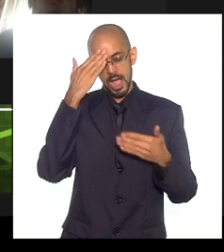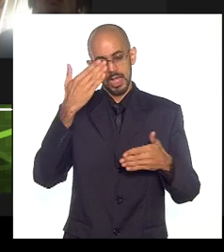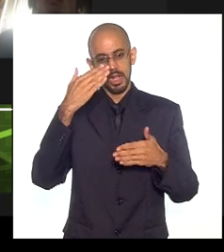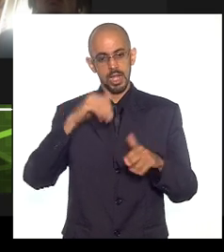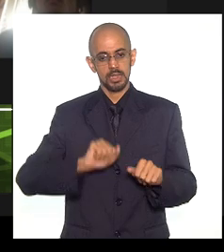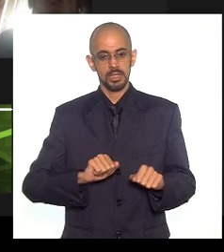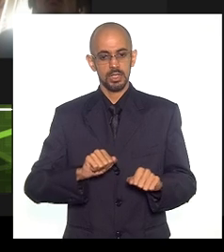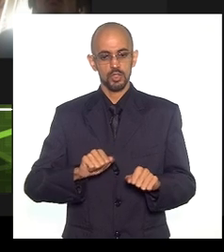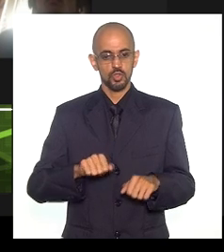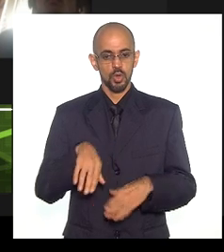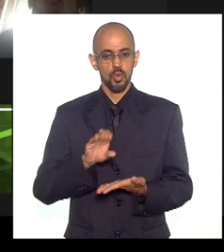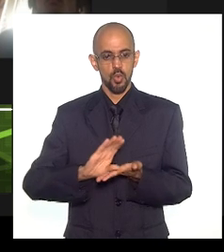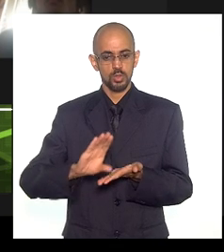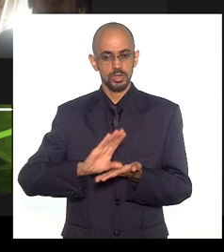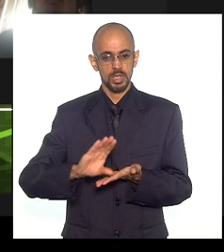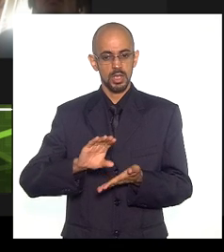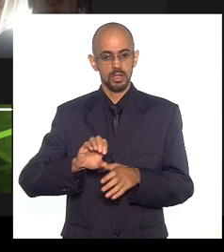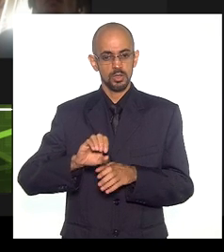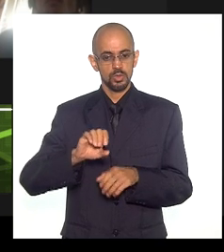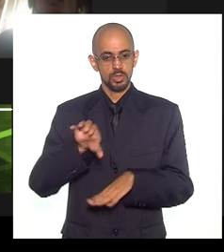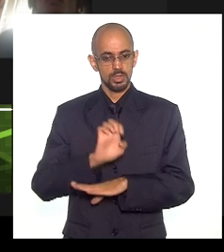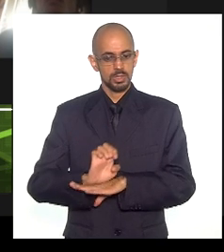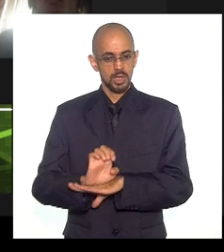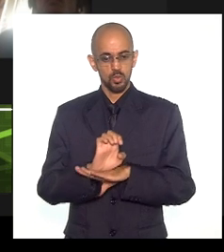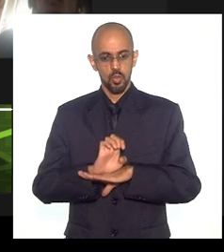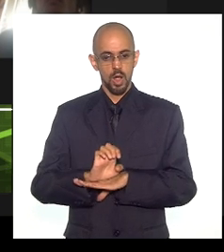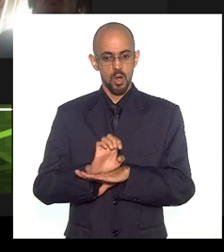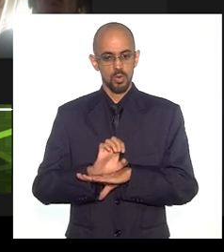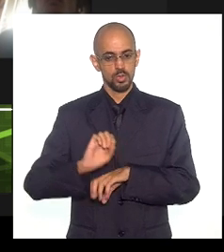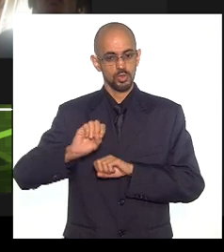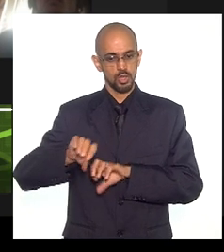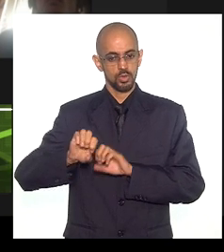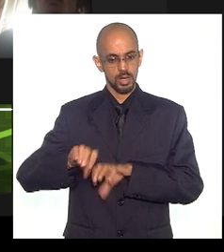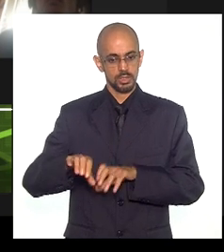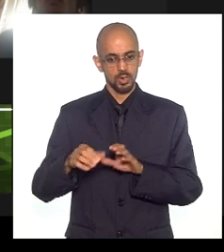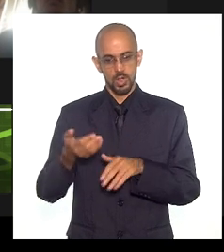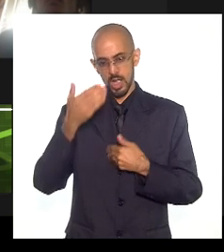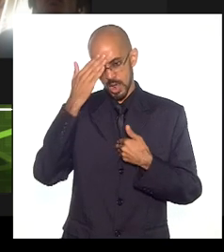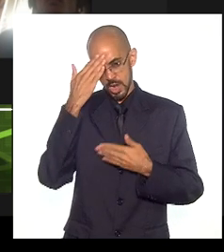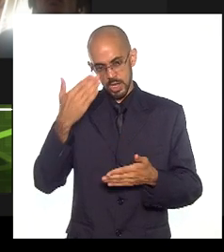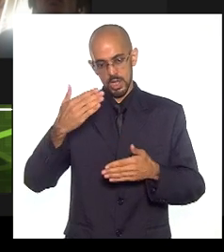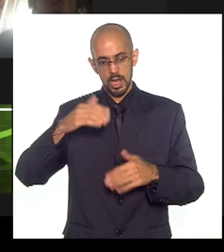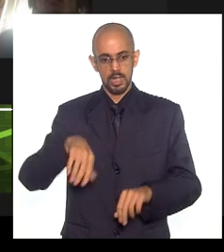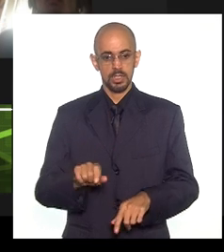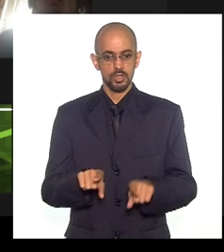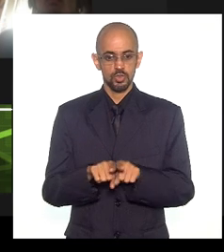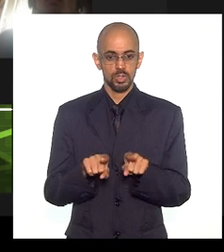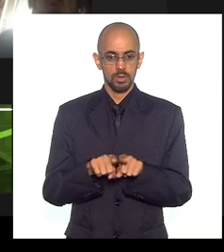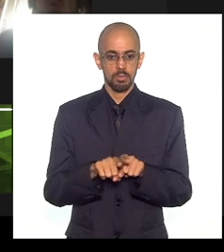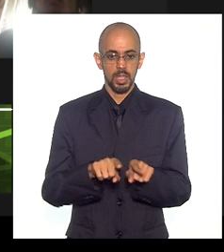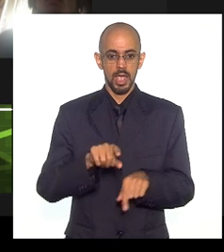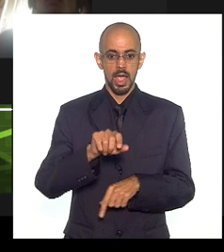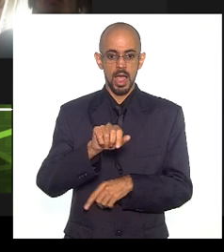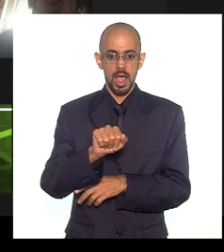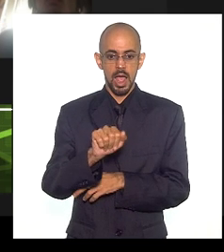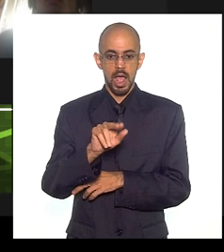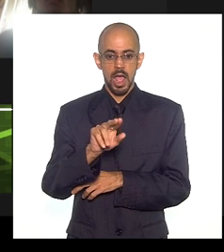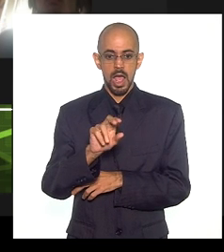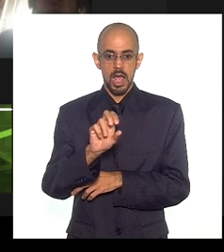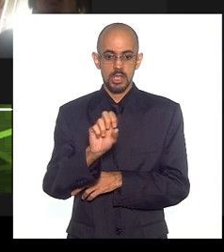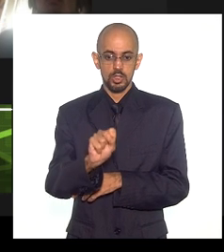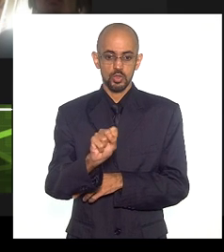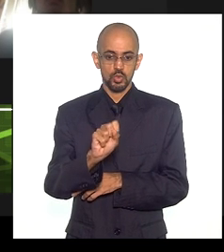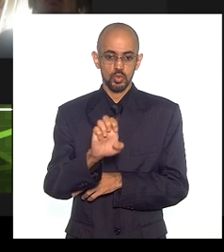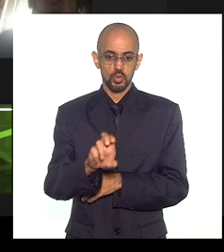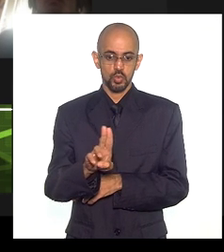da minha querida colega professora Ana Karina Brenner. Agradeço a representação da AS do UERJ, Renata Gamas está aqui, Frederico